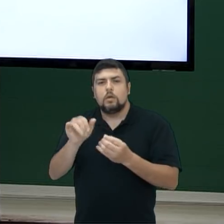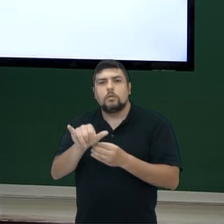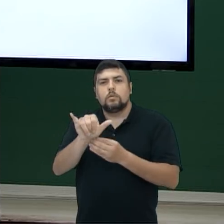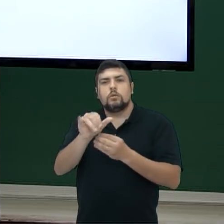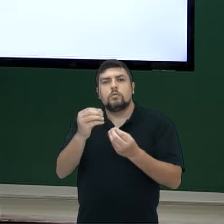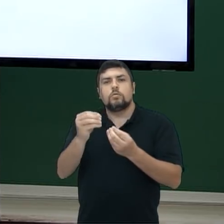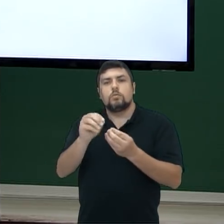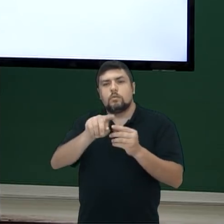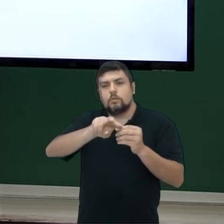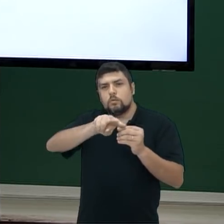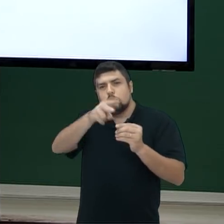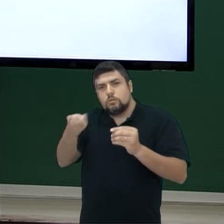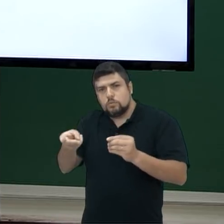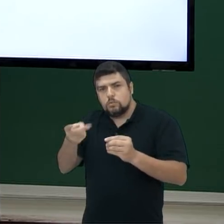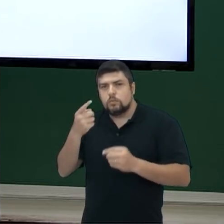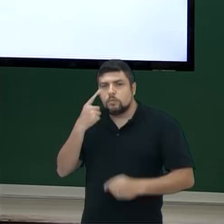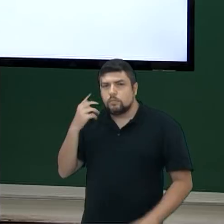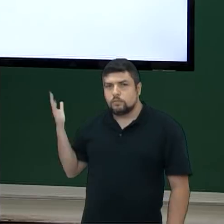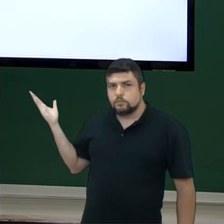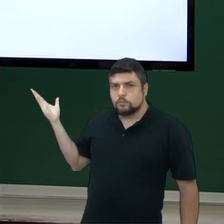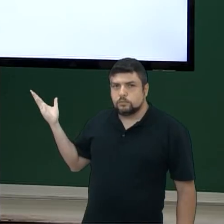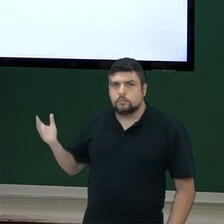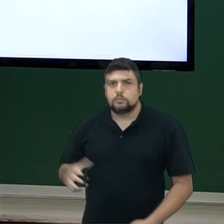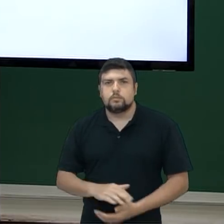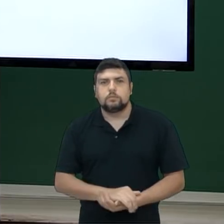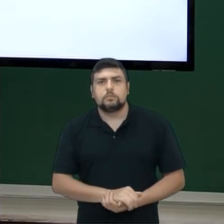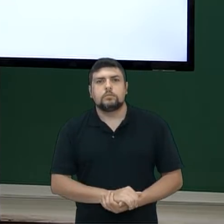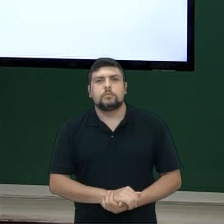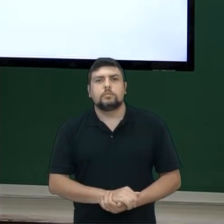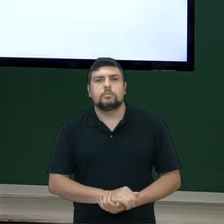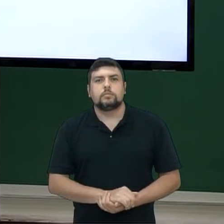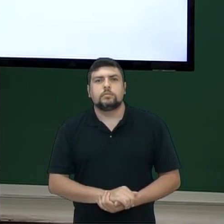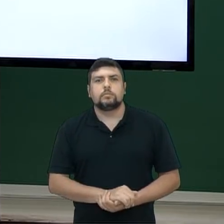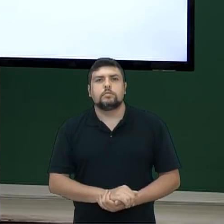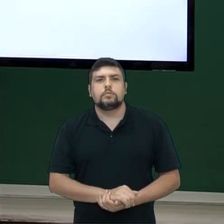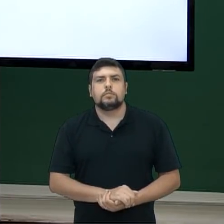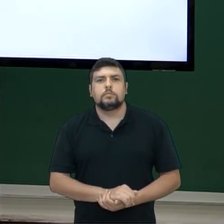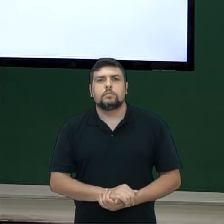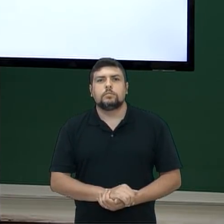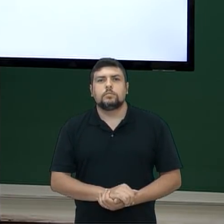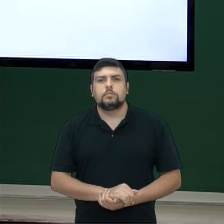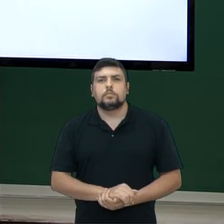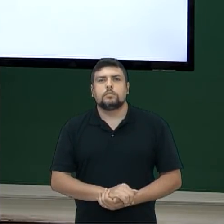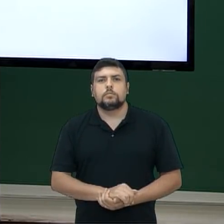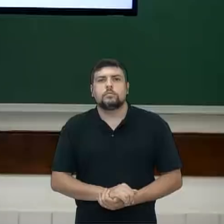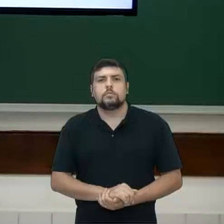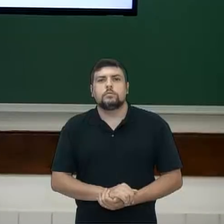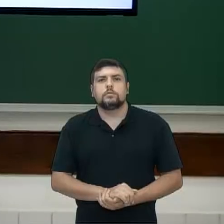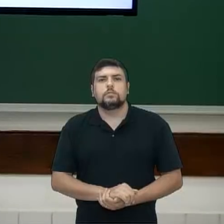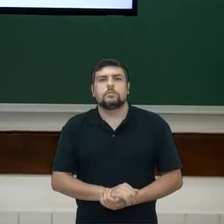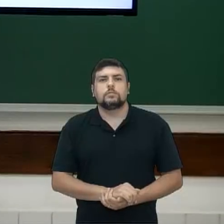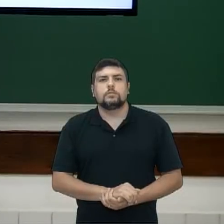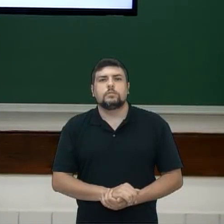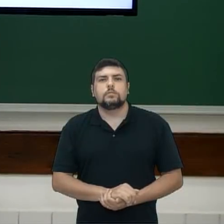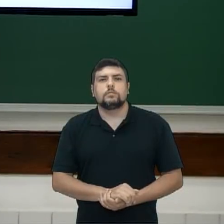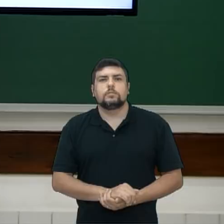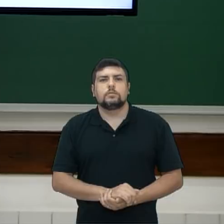Então, olha lá, stop. Ele vai virar stopped. Certo? Tranquilo? Beleza? Vamos lá,